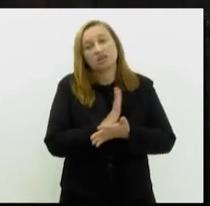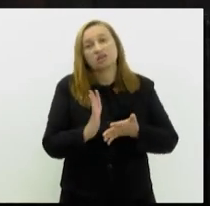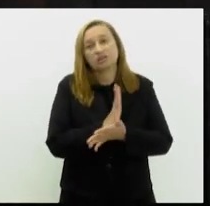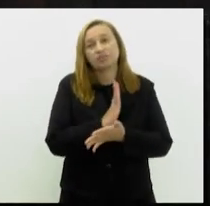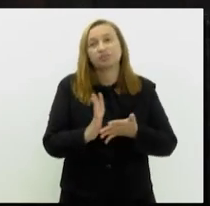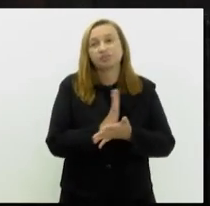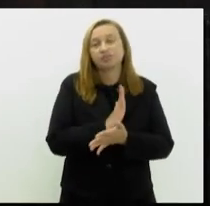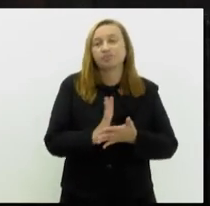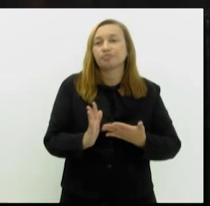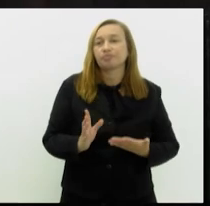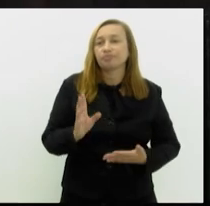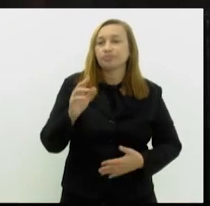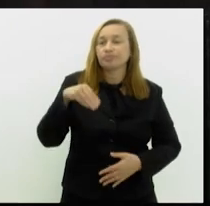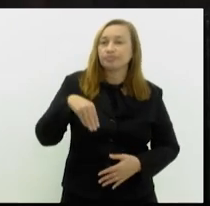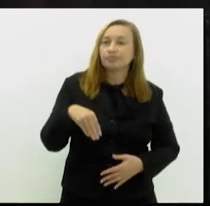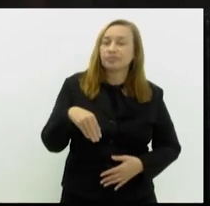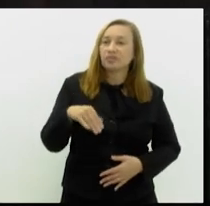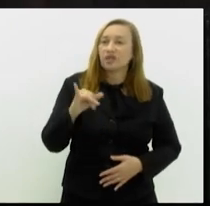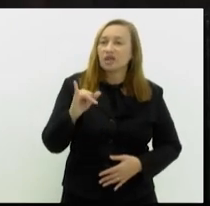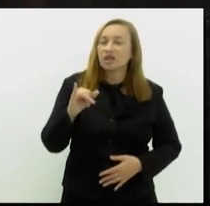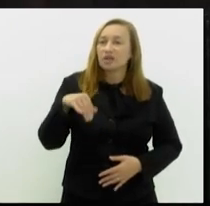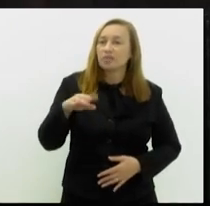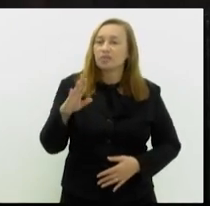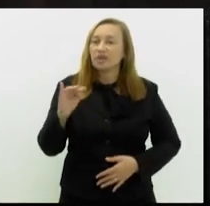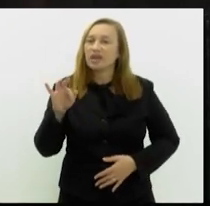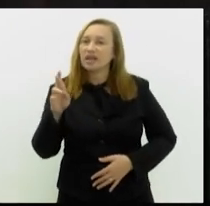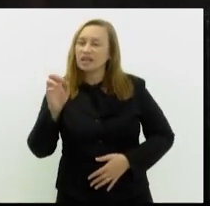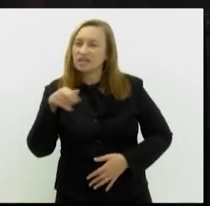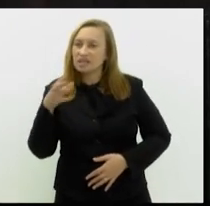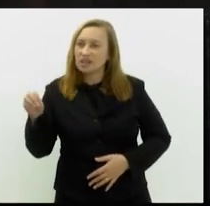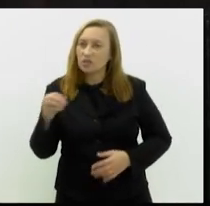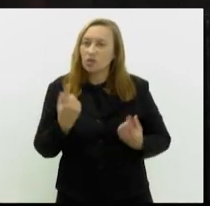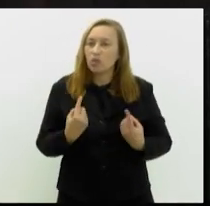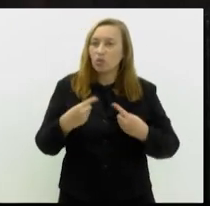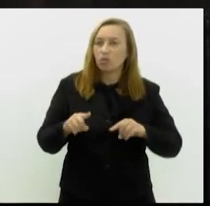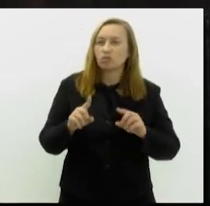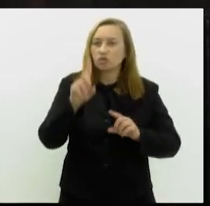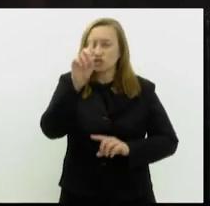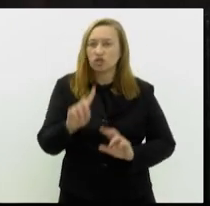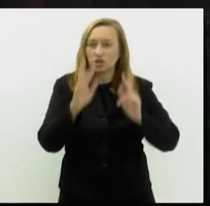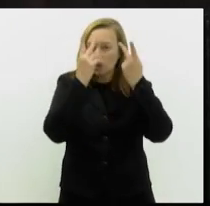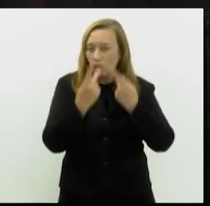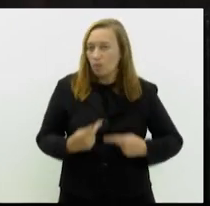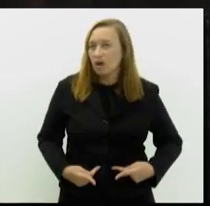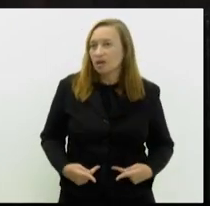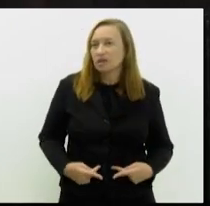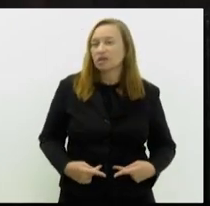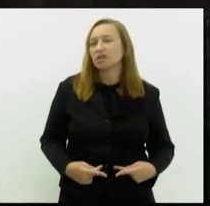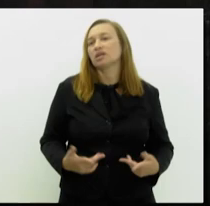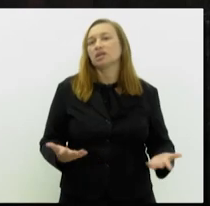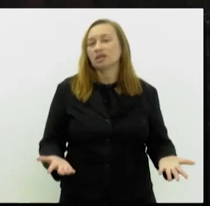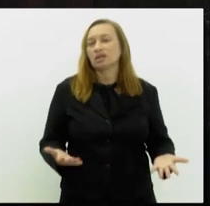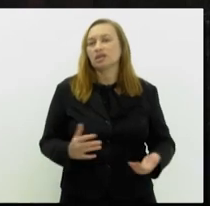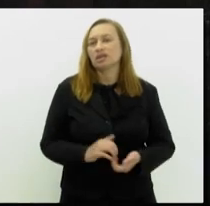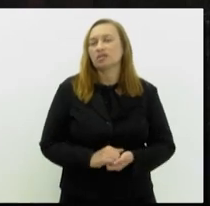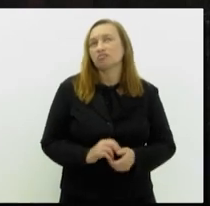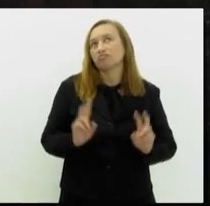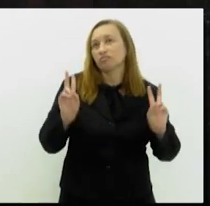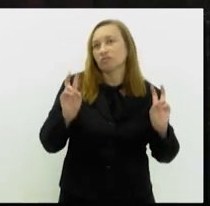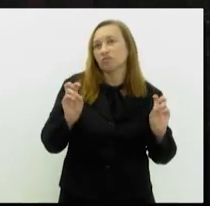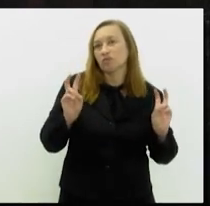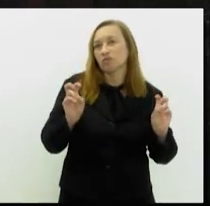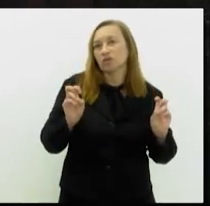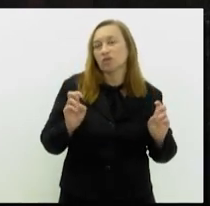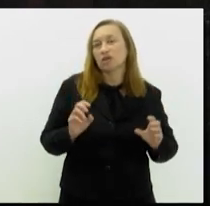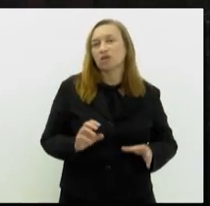a migração é algo que acontece por uma grave violação de direito humano, seja a partir de questões de